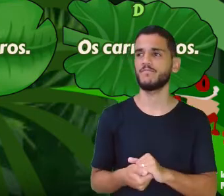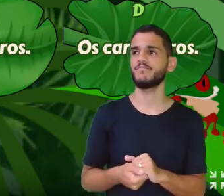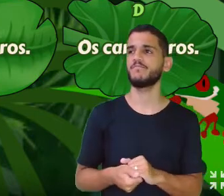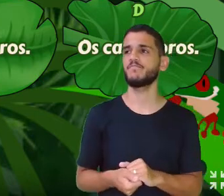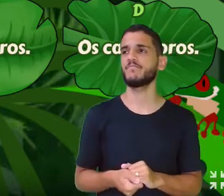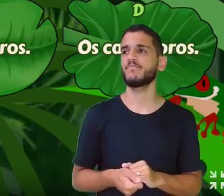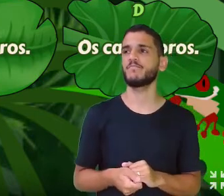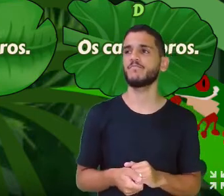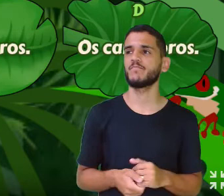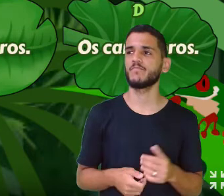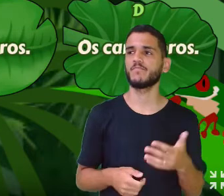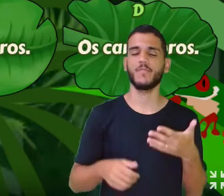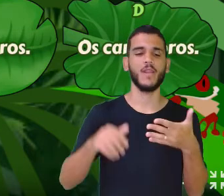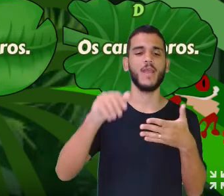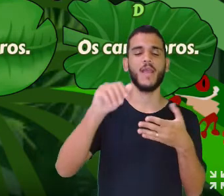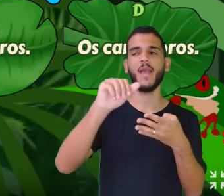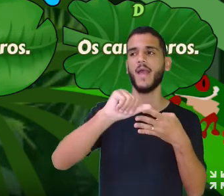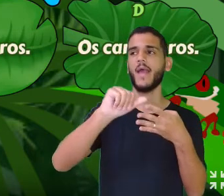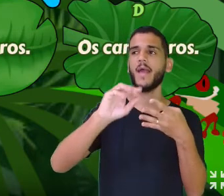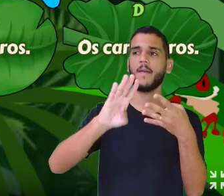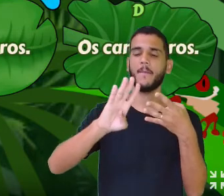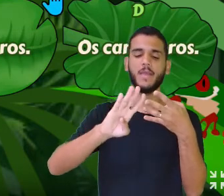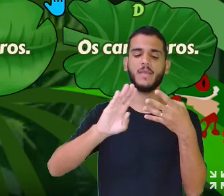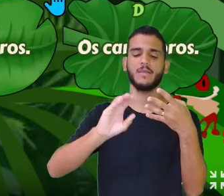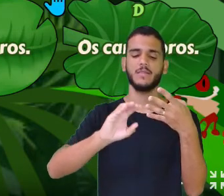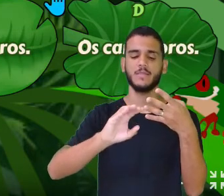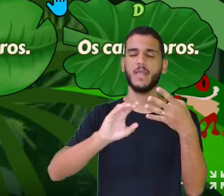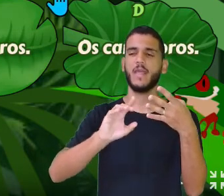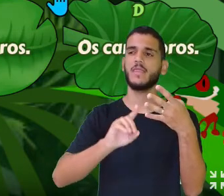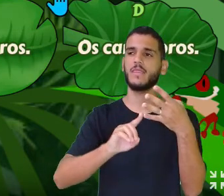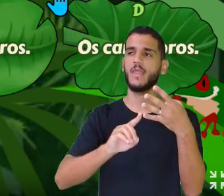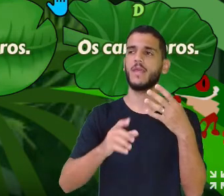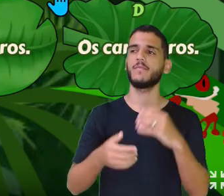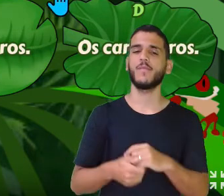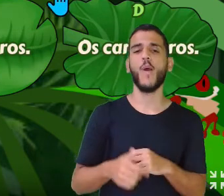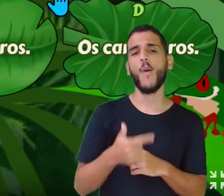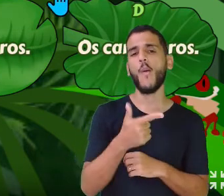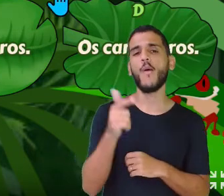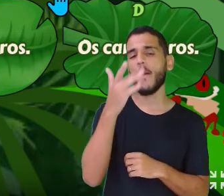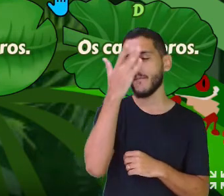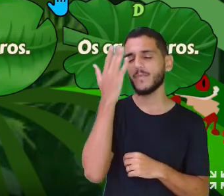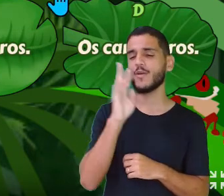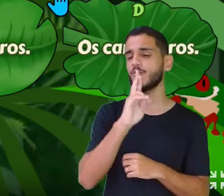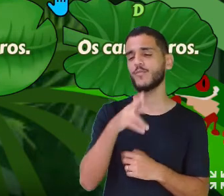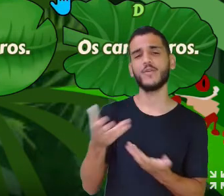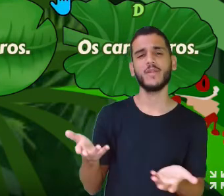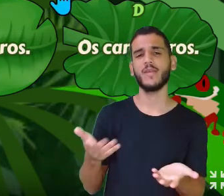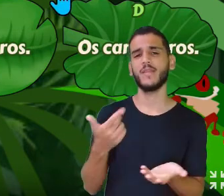E aí, cadê? E os outros, hein? Porque só tô vendo Não ela é, respondendo, gente? né, Fala professora? aí, olha, essa